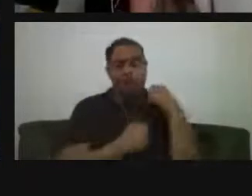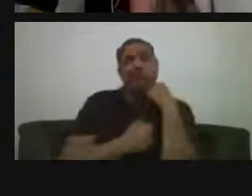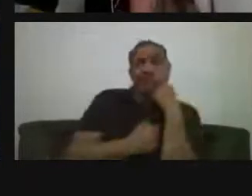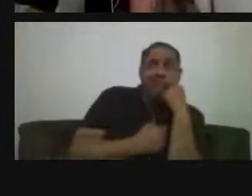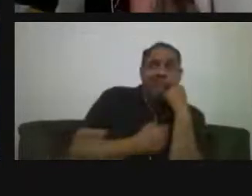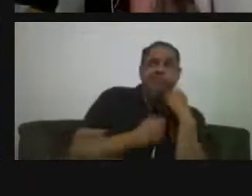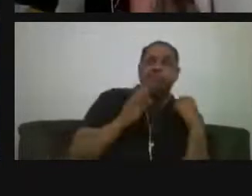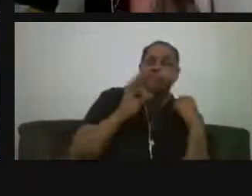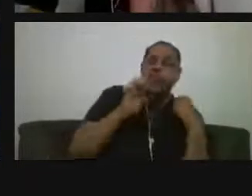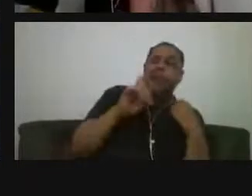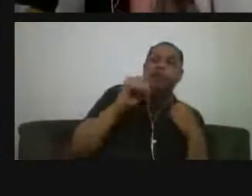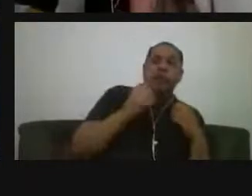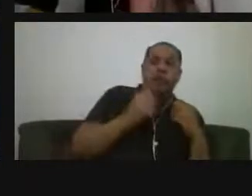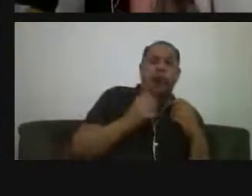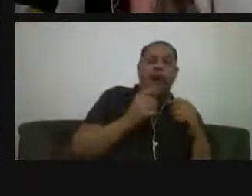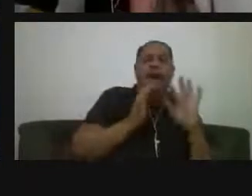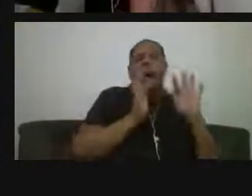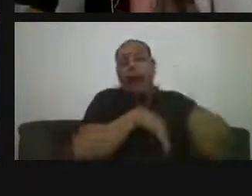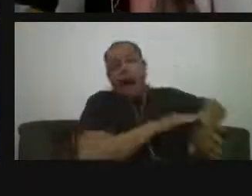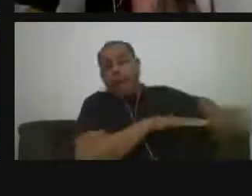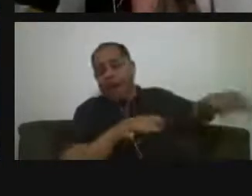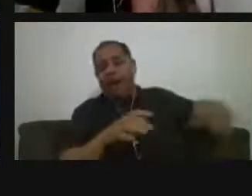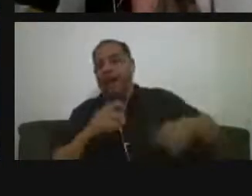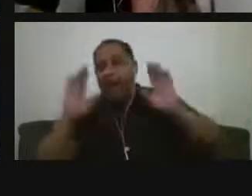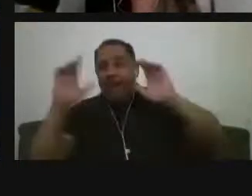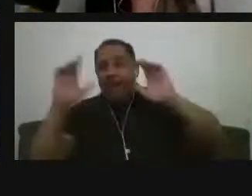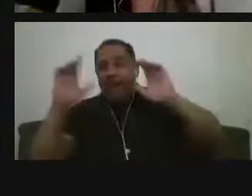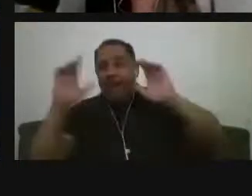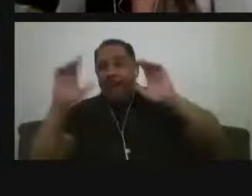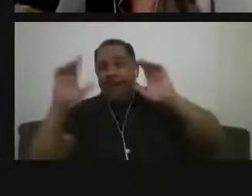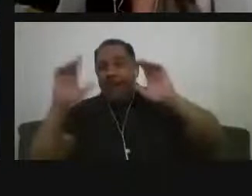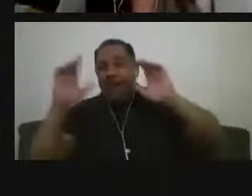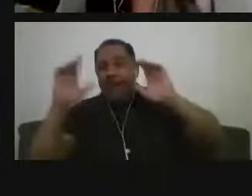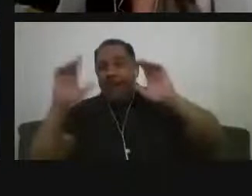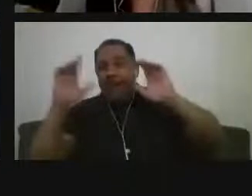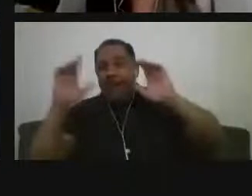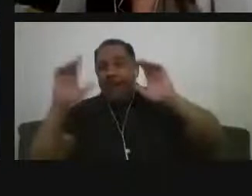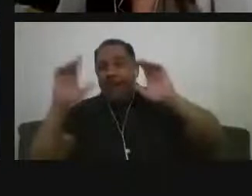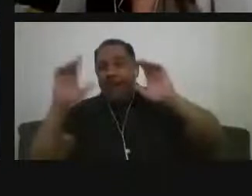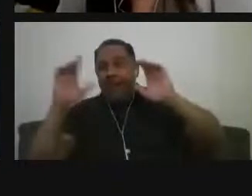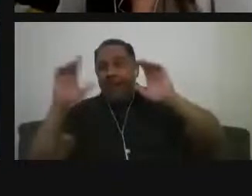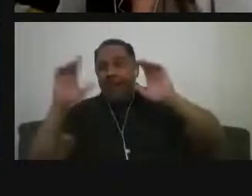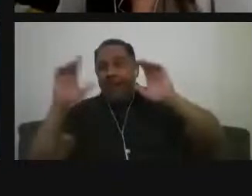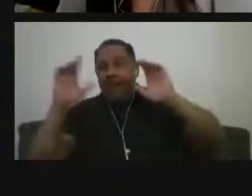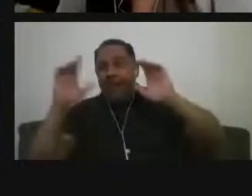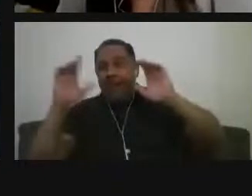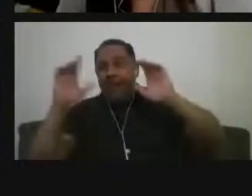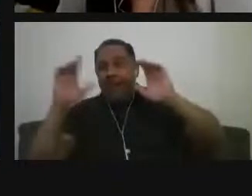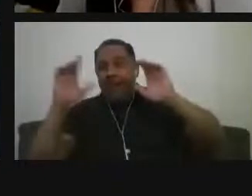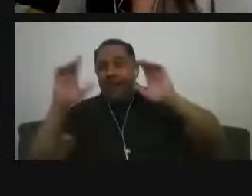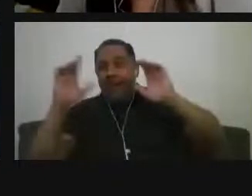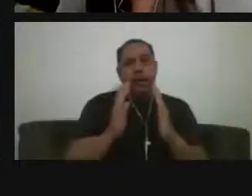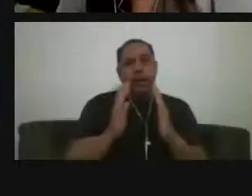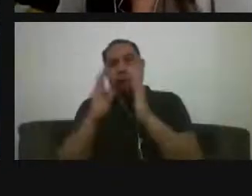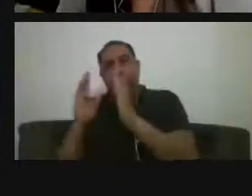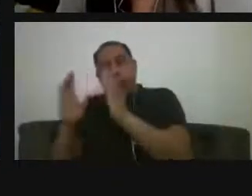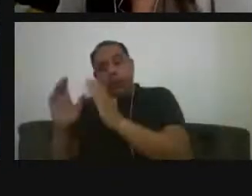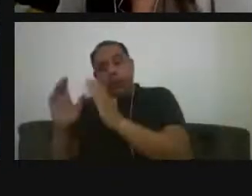que vem e vai, algo que é de fase, e não só de fase, mas de quem a gente é,